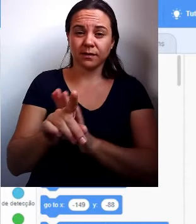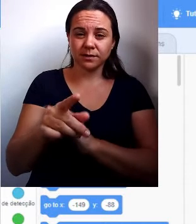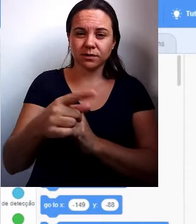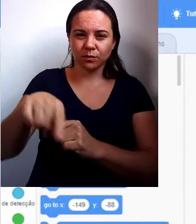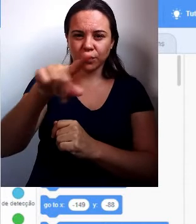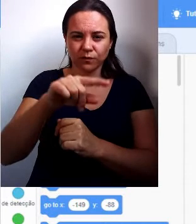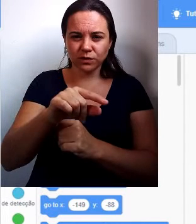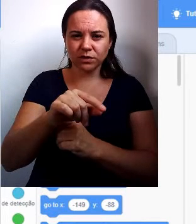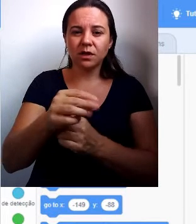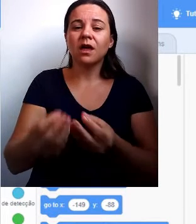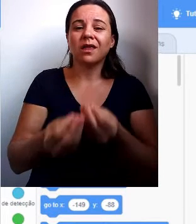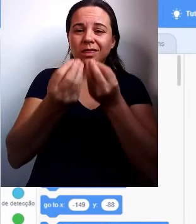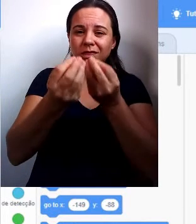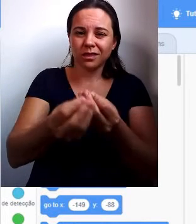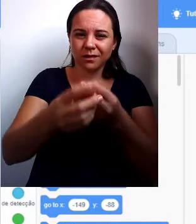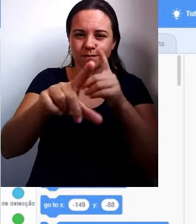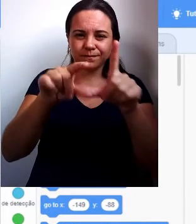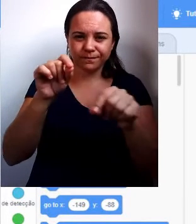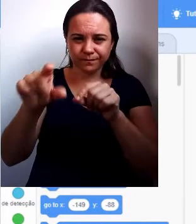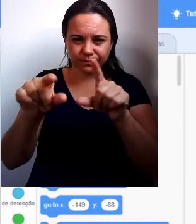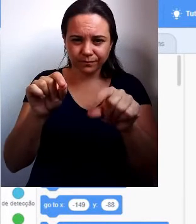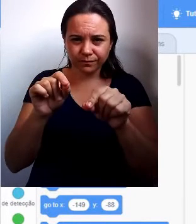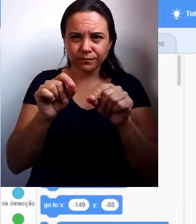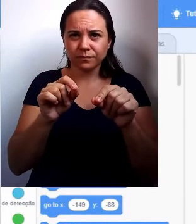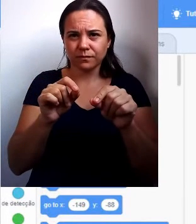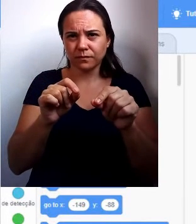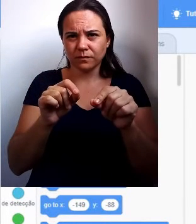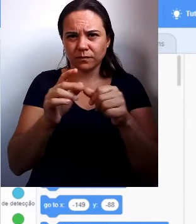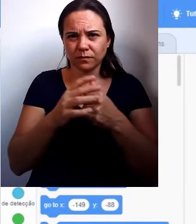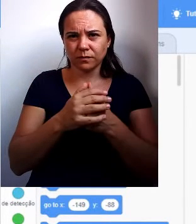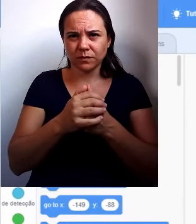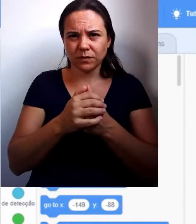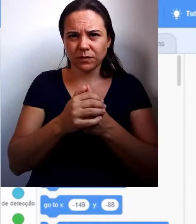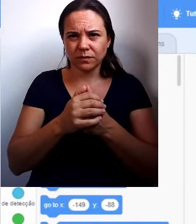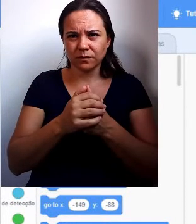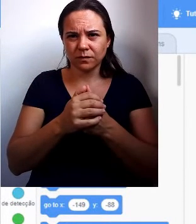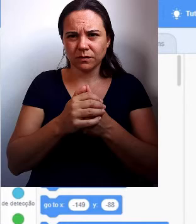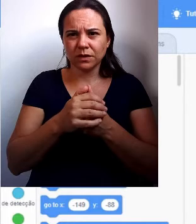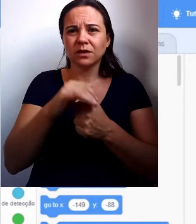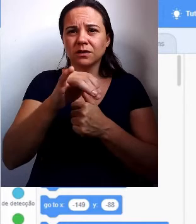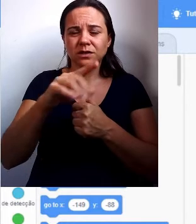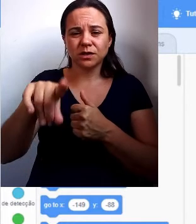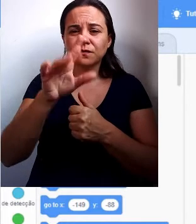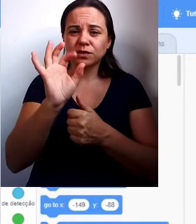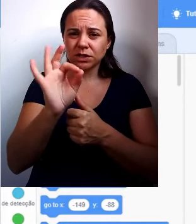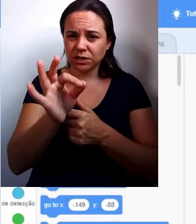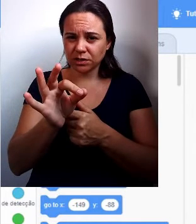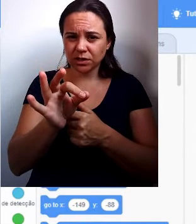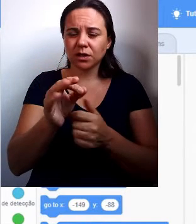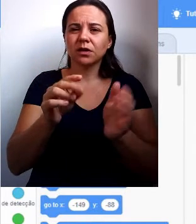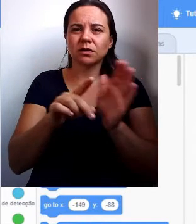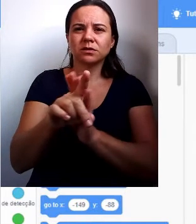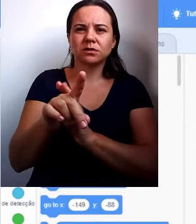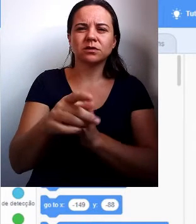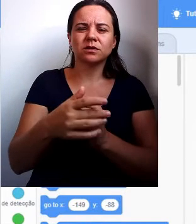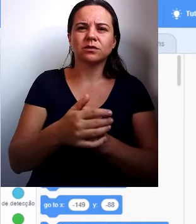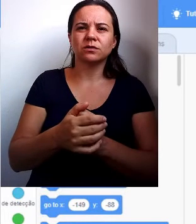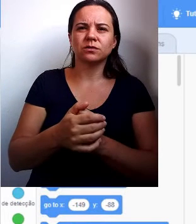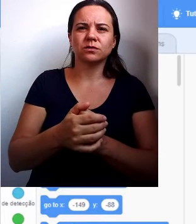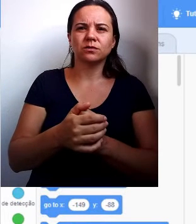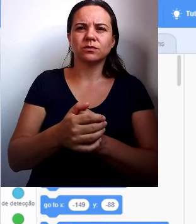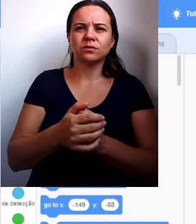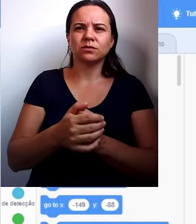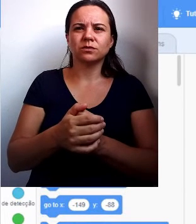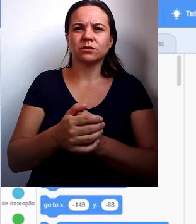ele apresenta a questão para vocês, dá as alternativas aqui, né? E se você acertar a questão,